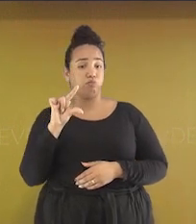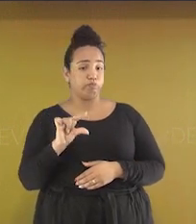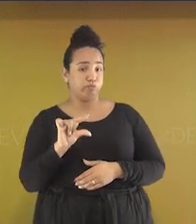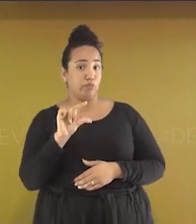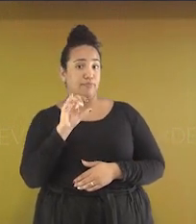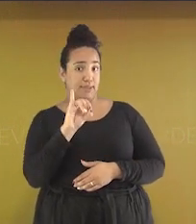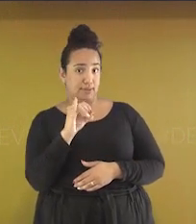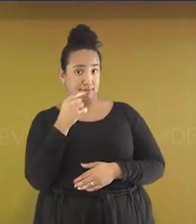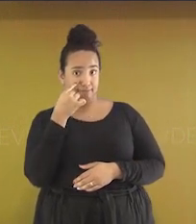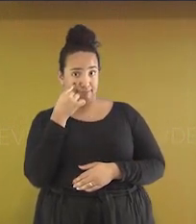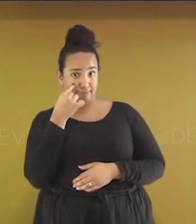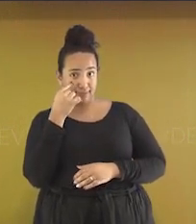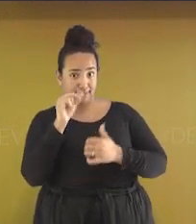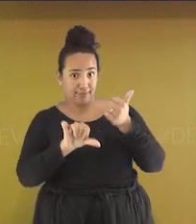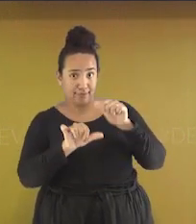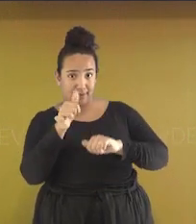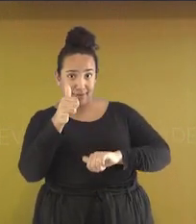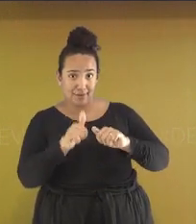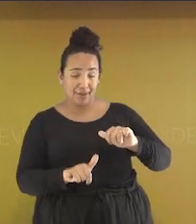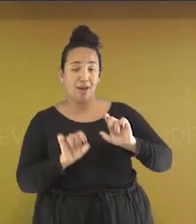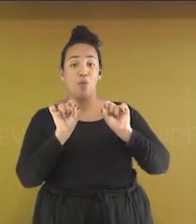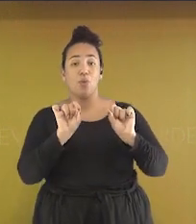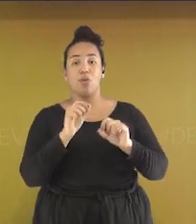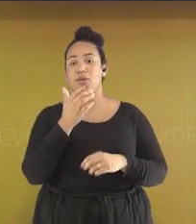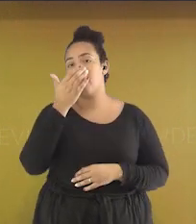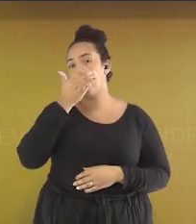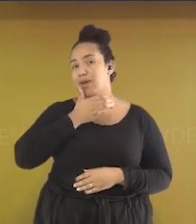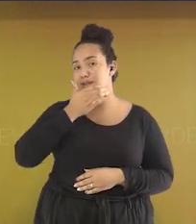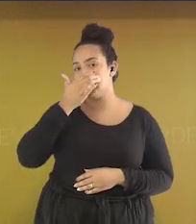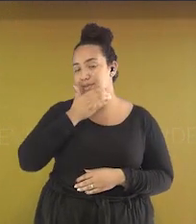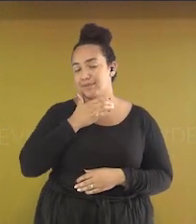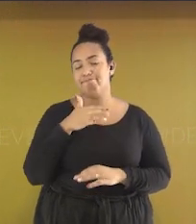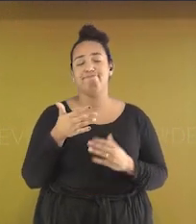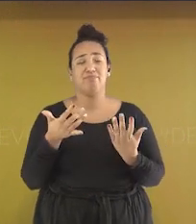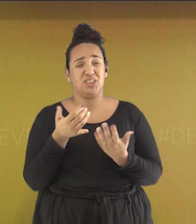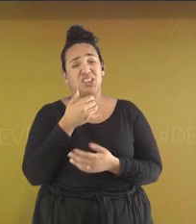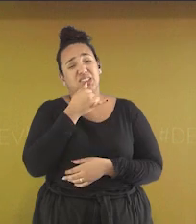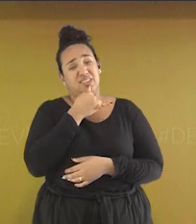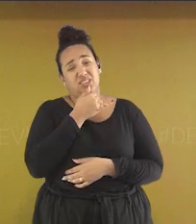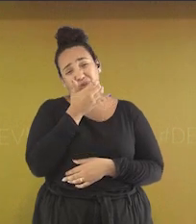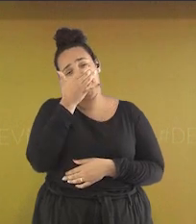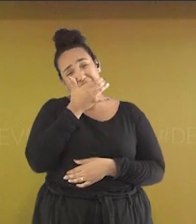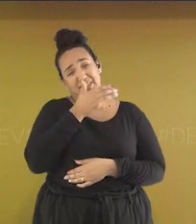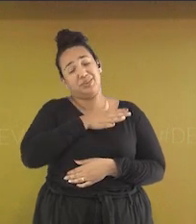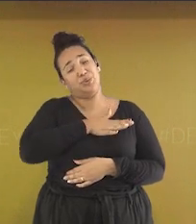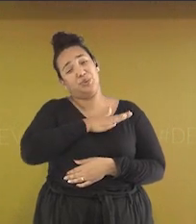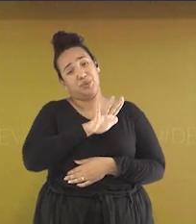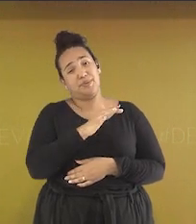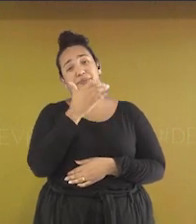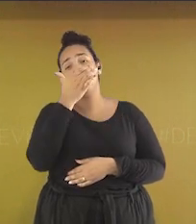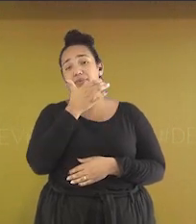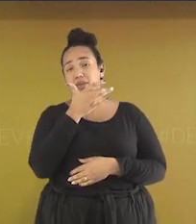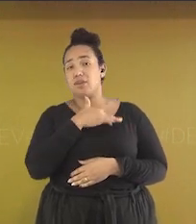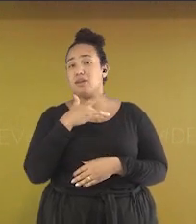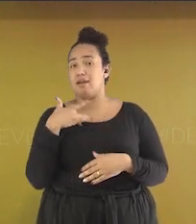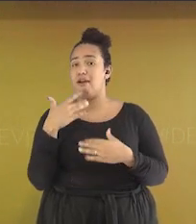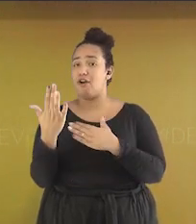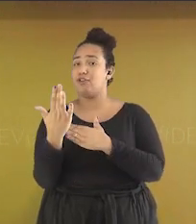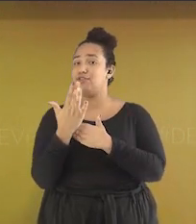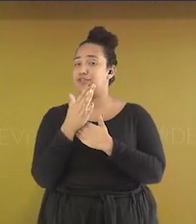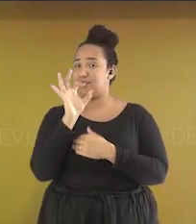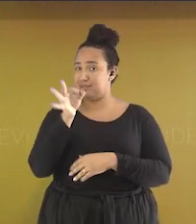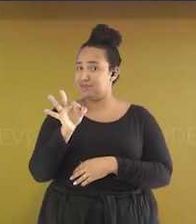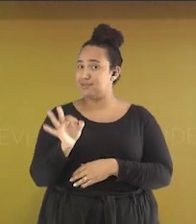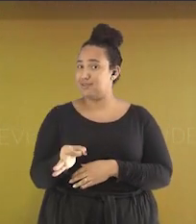se observarmos, descobrimos que é a maçã. É uma pena que eles não gostem muito de maçã. Ela faz muito